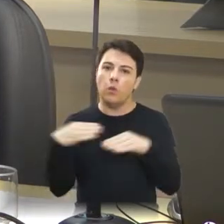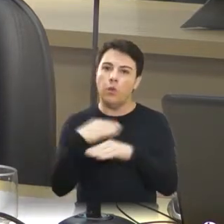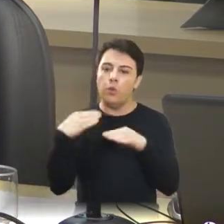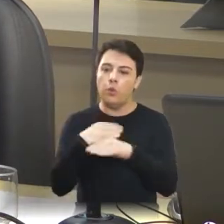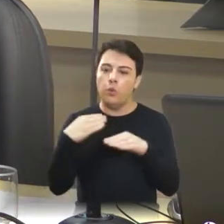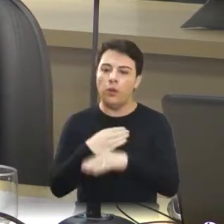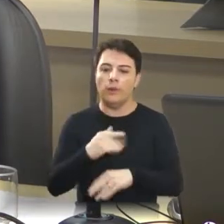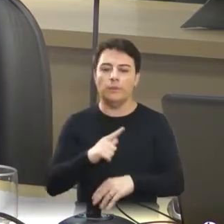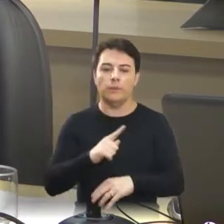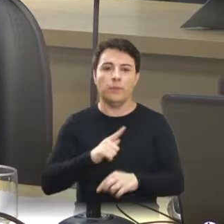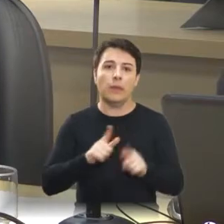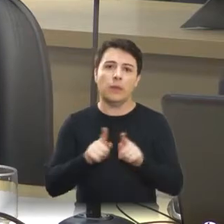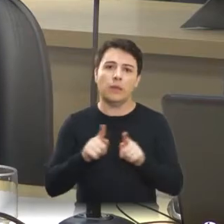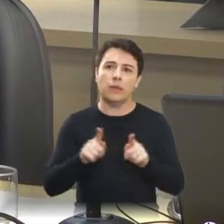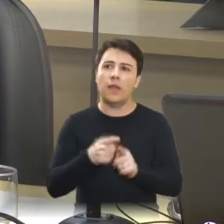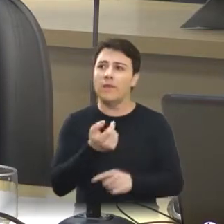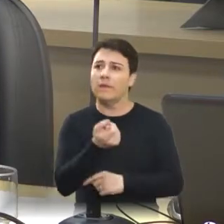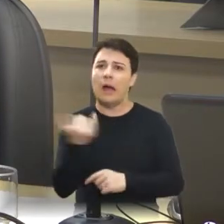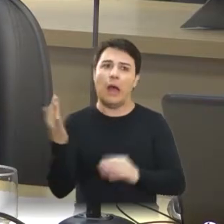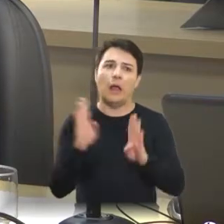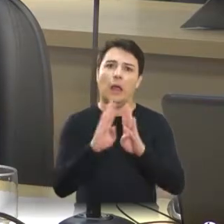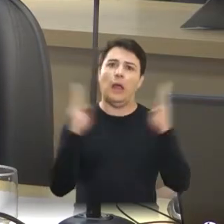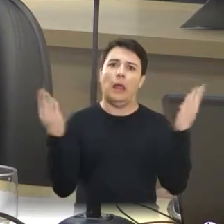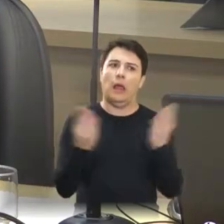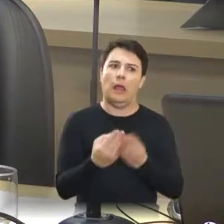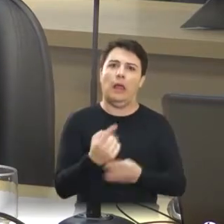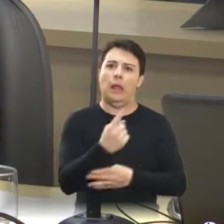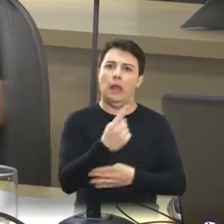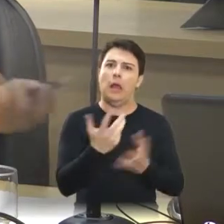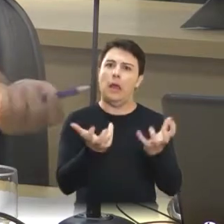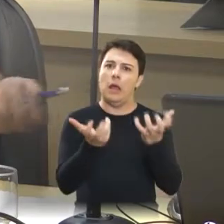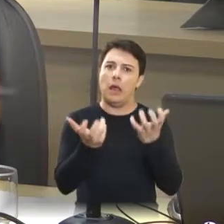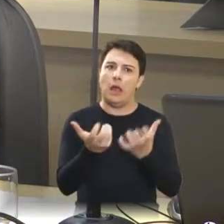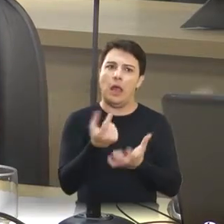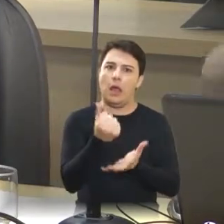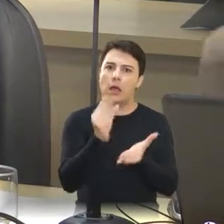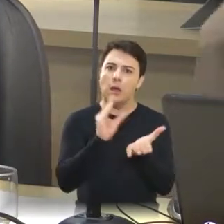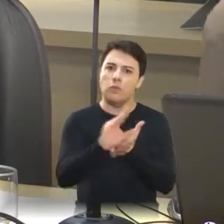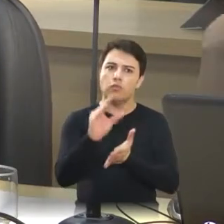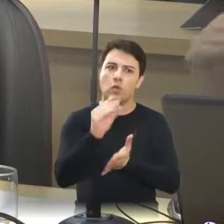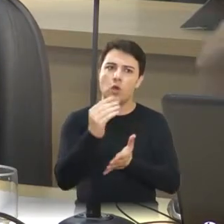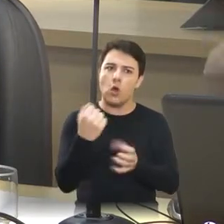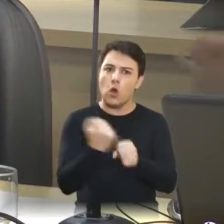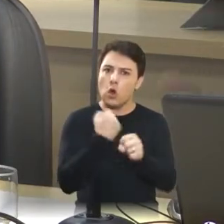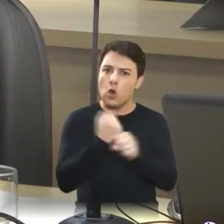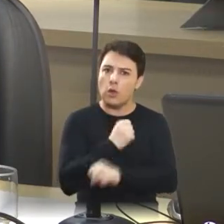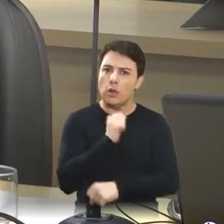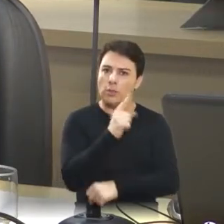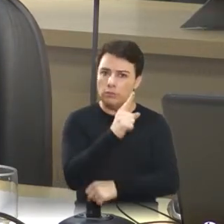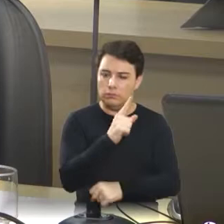vários empreendedores, como você disse, são 20 empreendedores que talvez queiram investir naquela região ou mais,